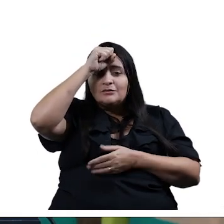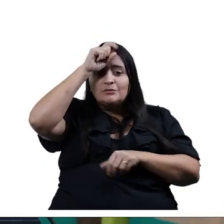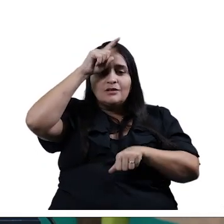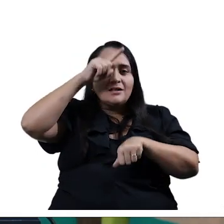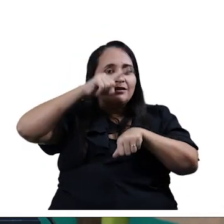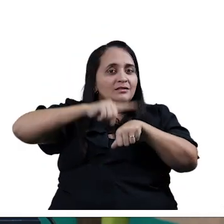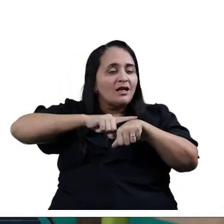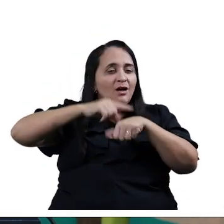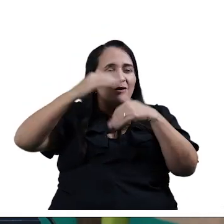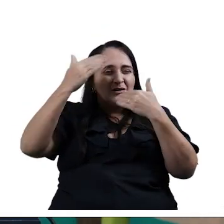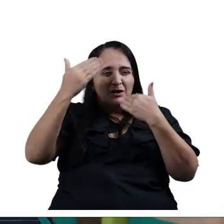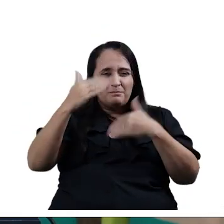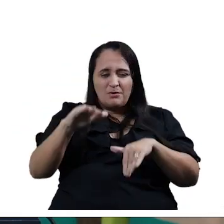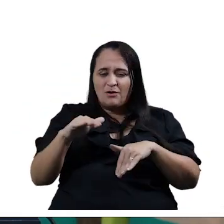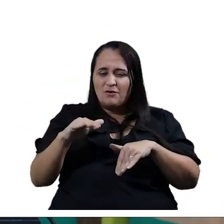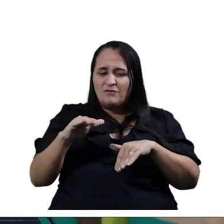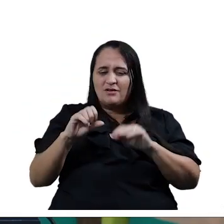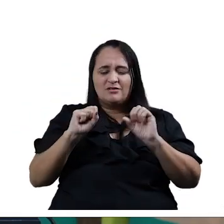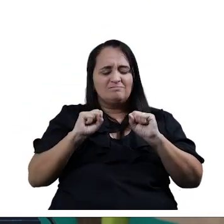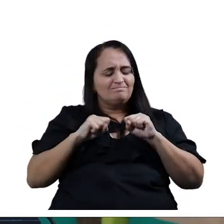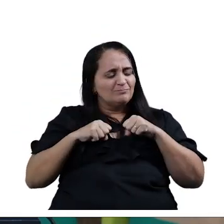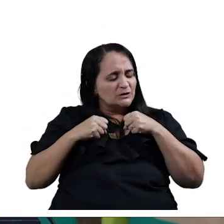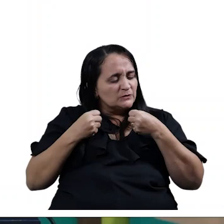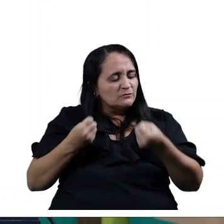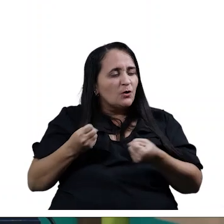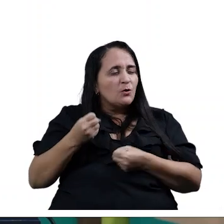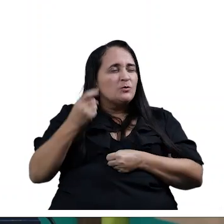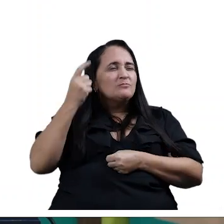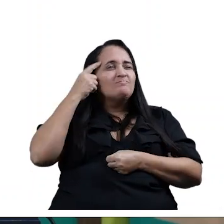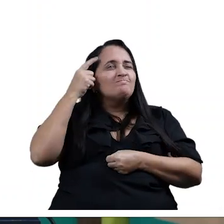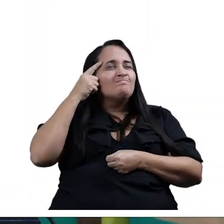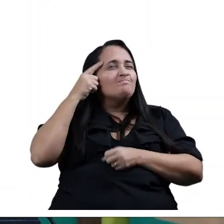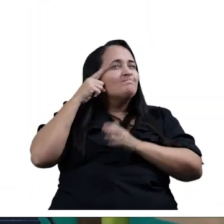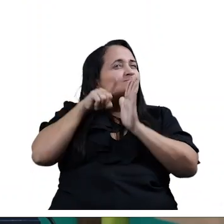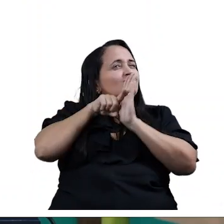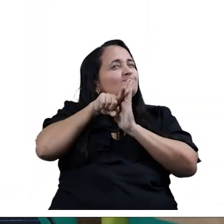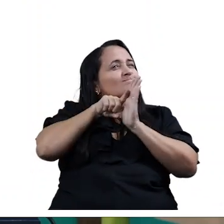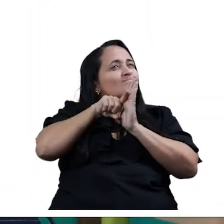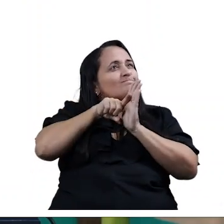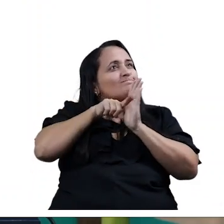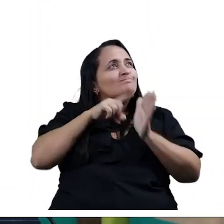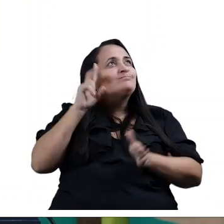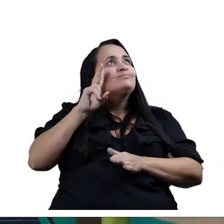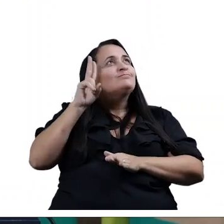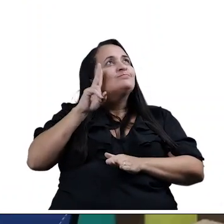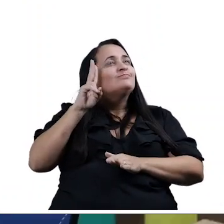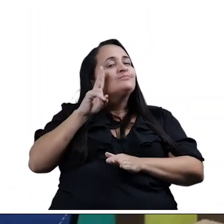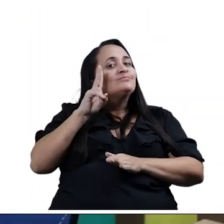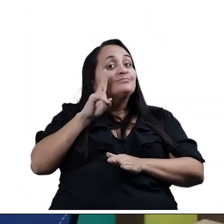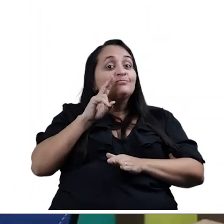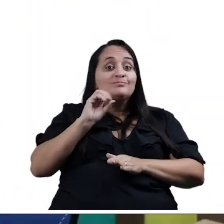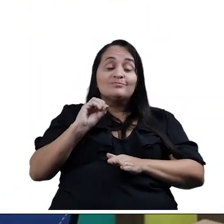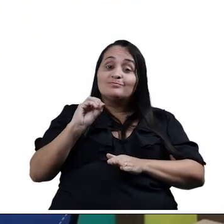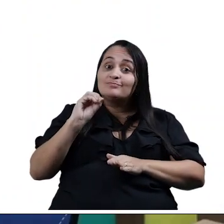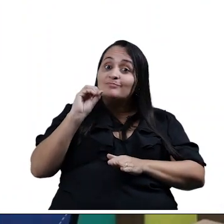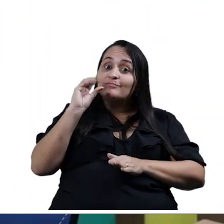tudo que você tiver na sua mente para te ajudar a compreender e a resolver as questões, tá bom?